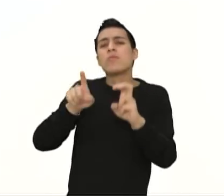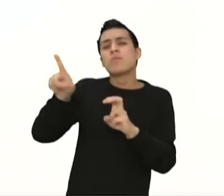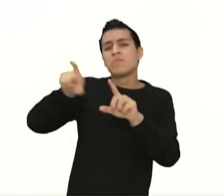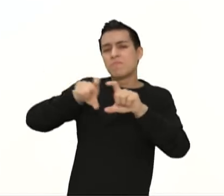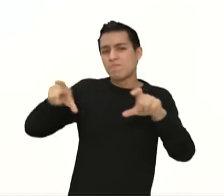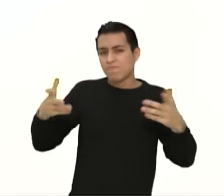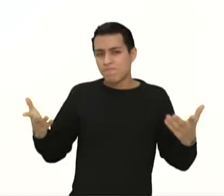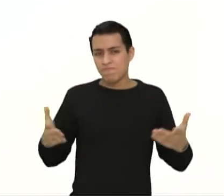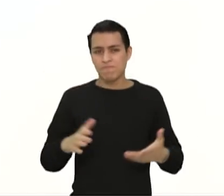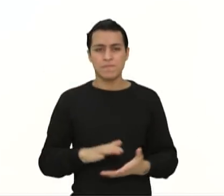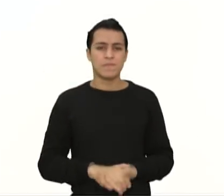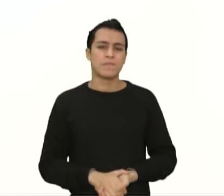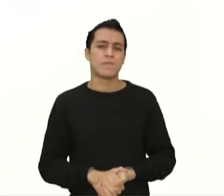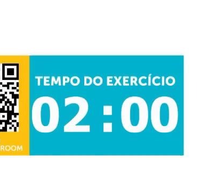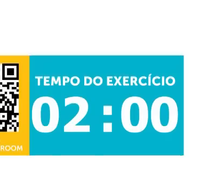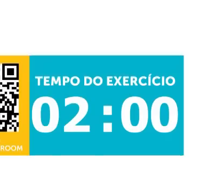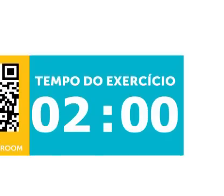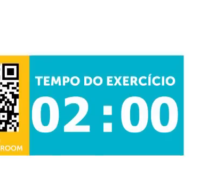dele.